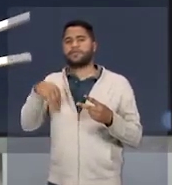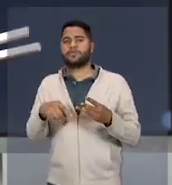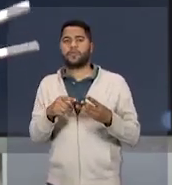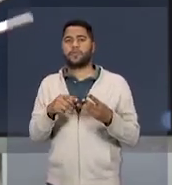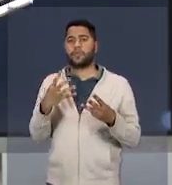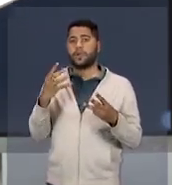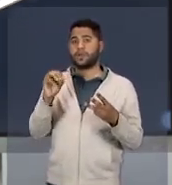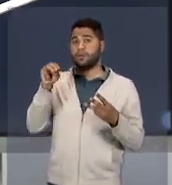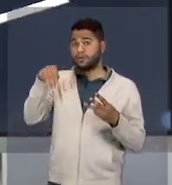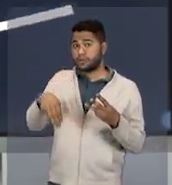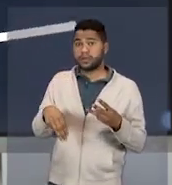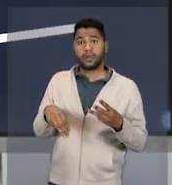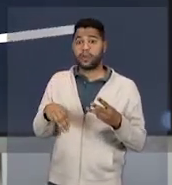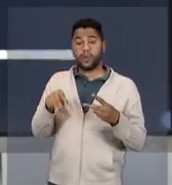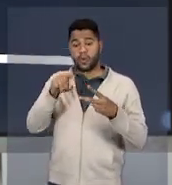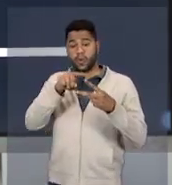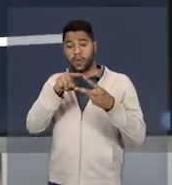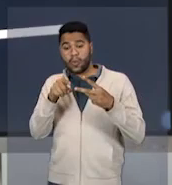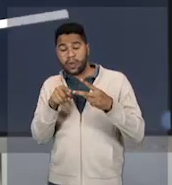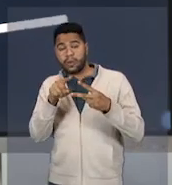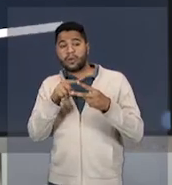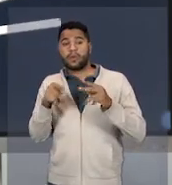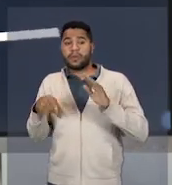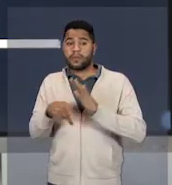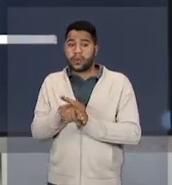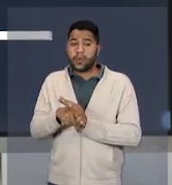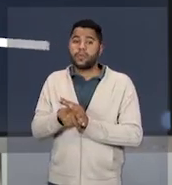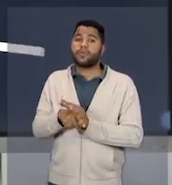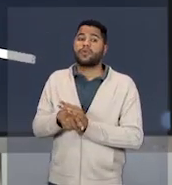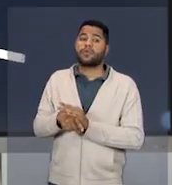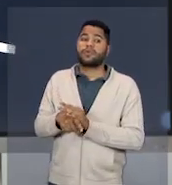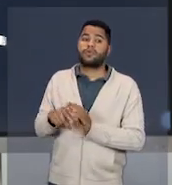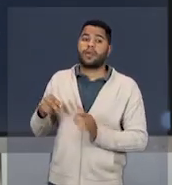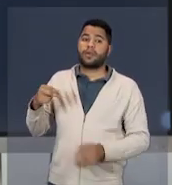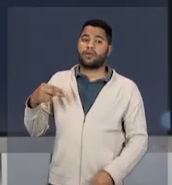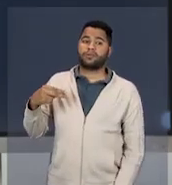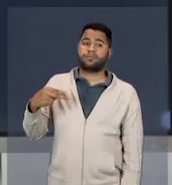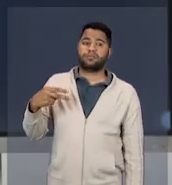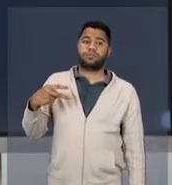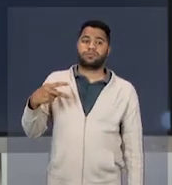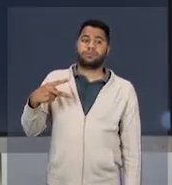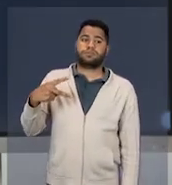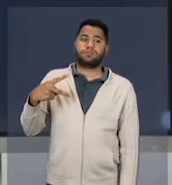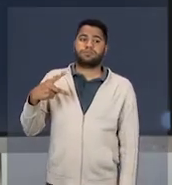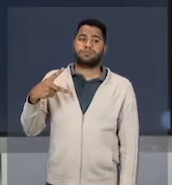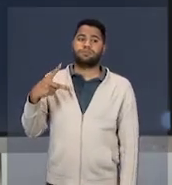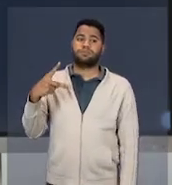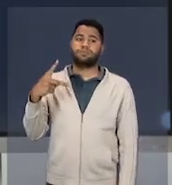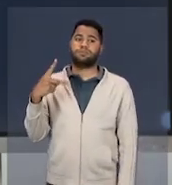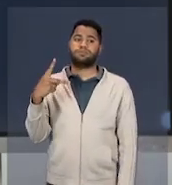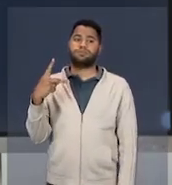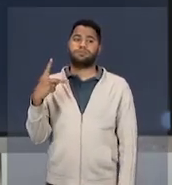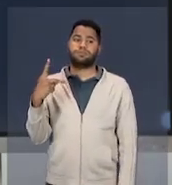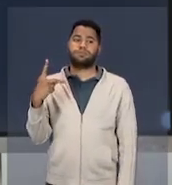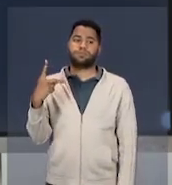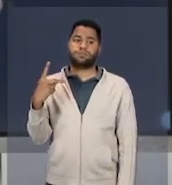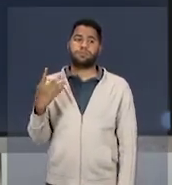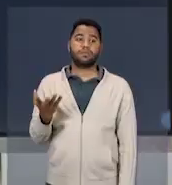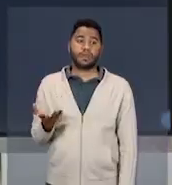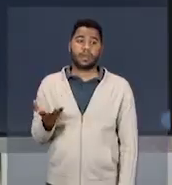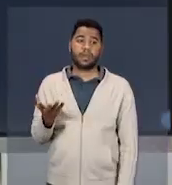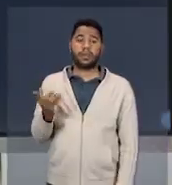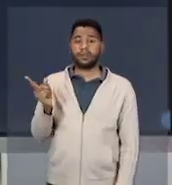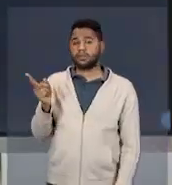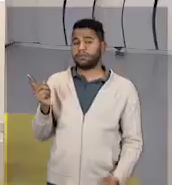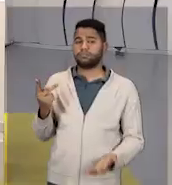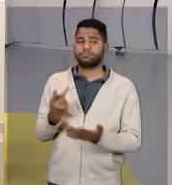não. O ângulo é uma medida de abertura, então a medida que vai abrindo aqui, ó, vai abrindo, abrindo, abrindo, abrindo, abrindo, abrindo, é isso daí